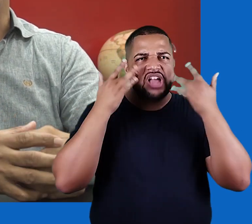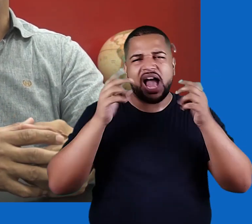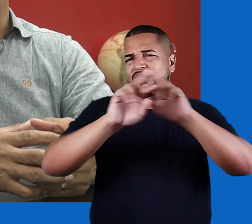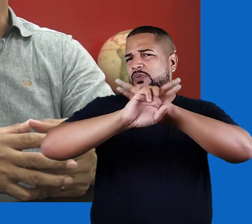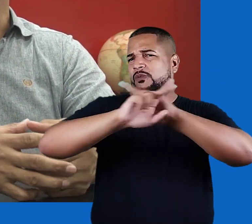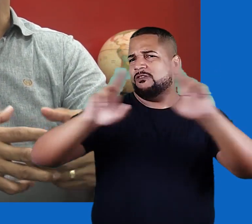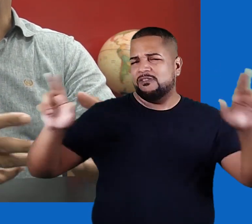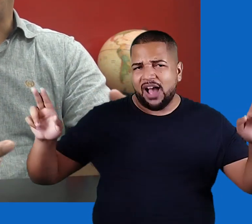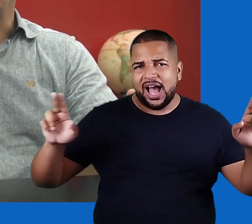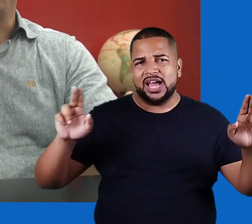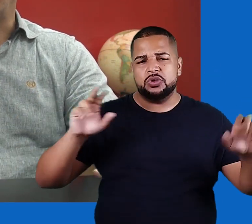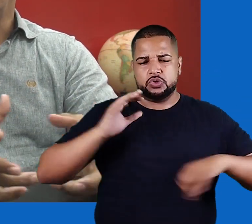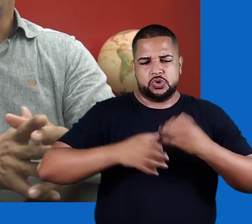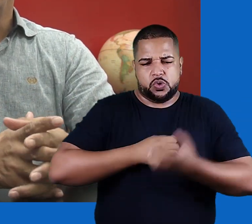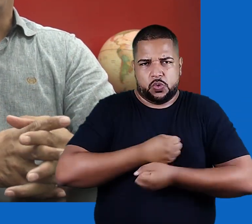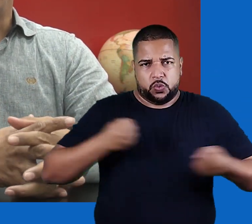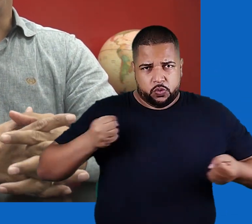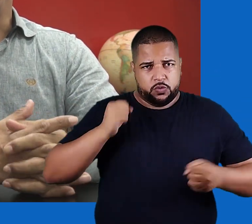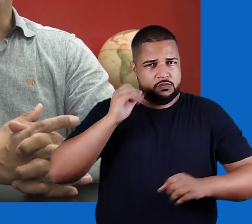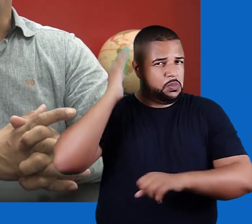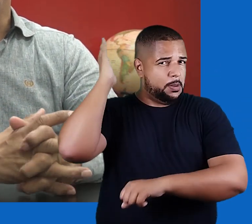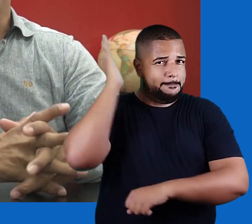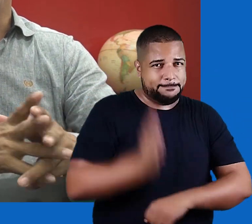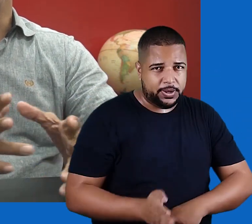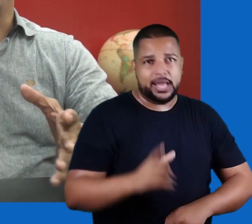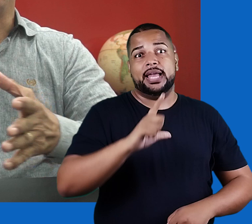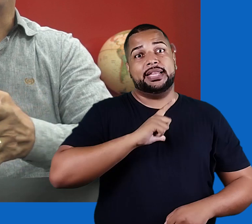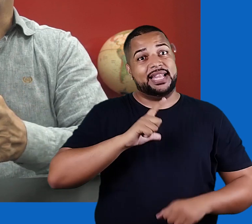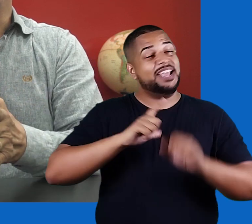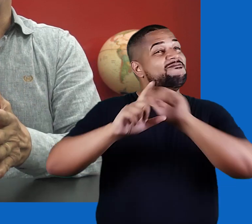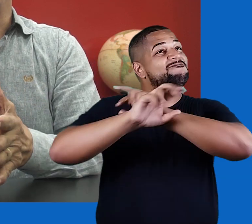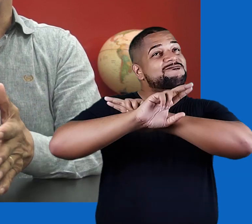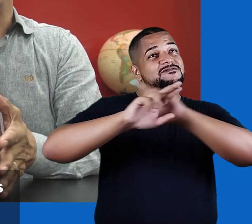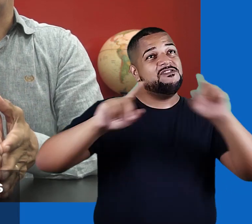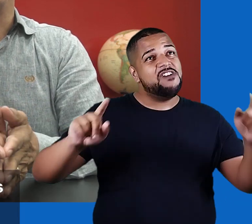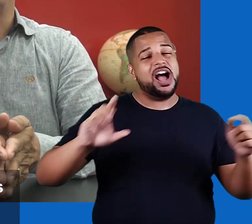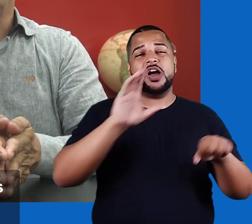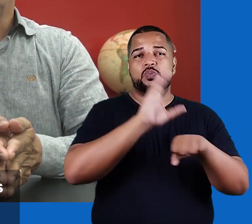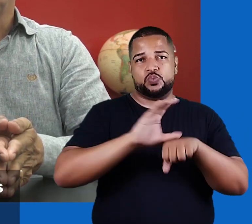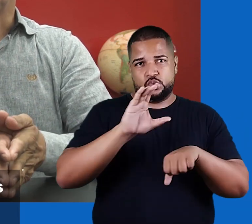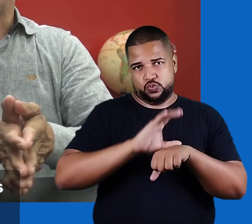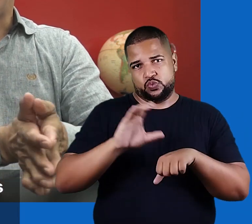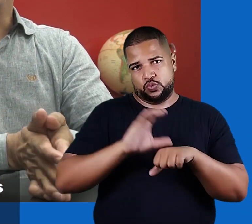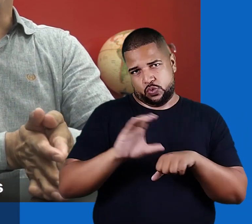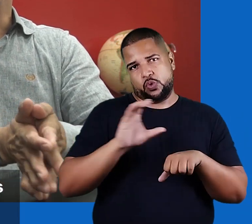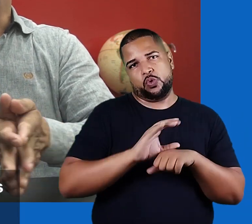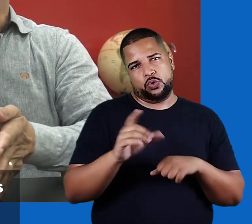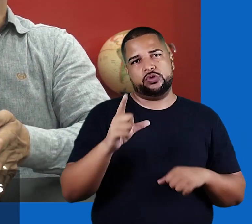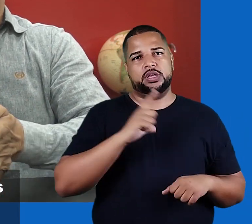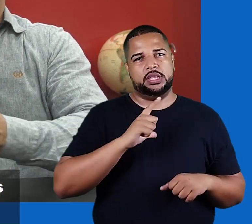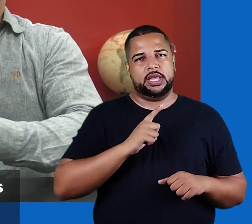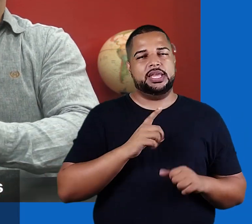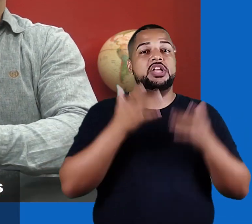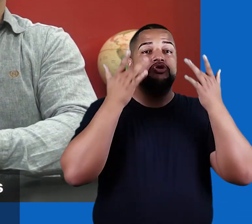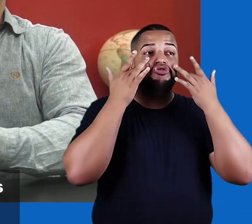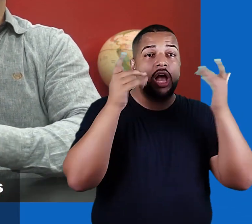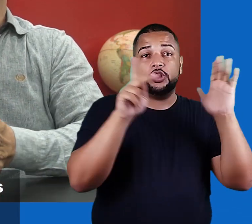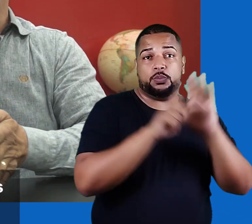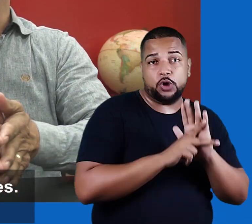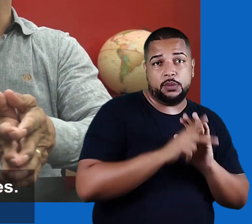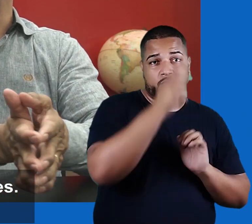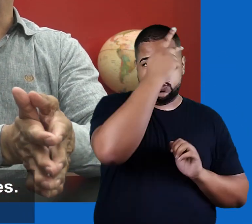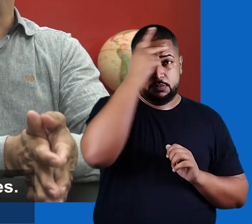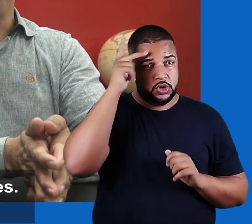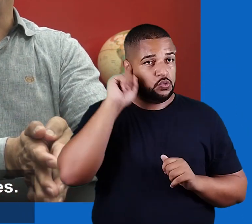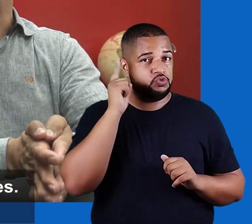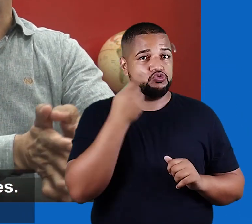coisas, artes marciais para vários segmentos da sociedade, por exemplo, temos teatro, artes marciais para pessoas surdas,